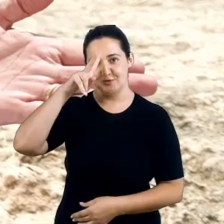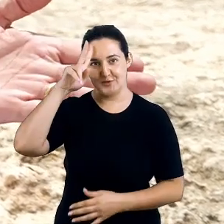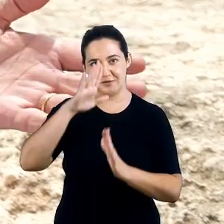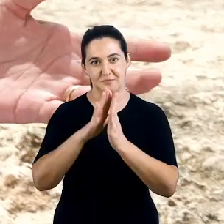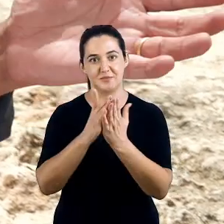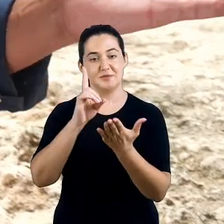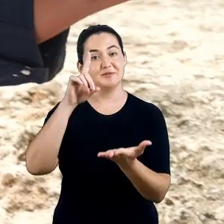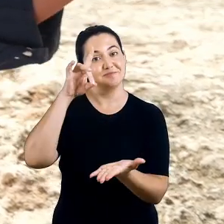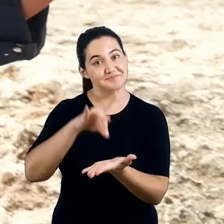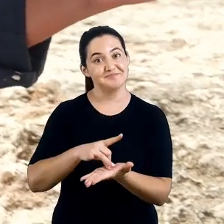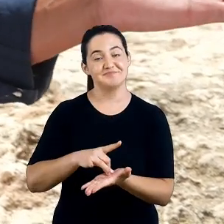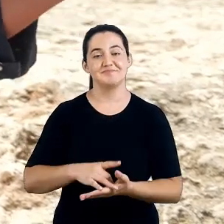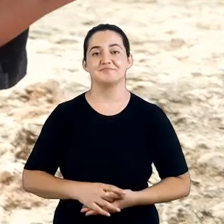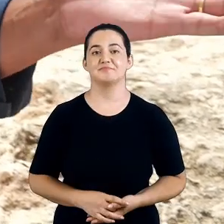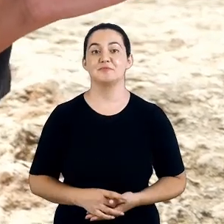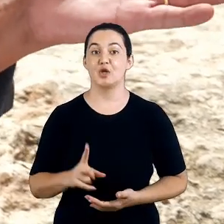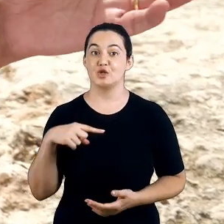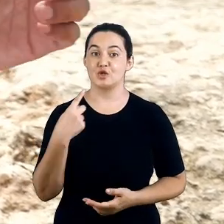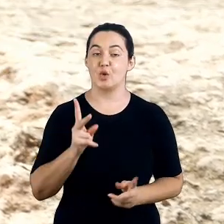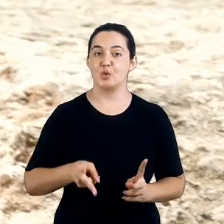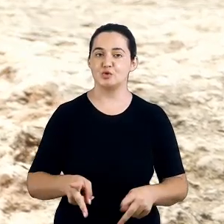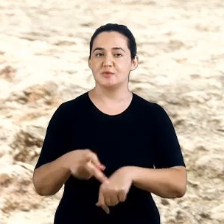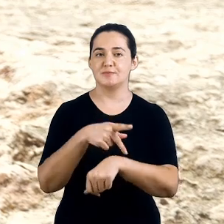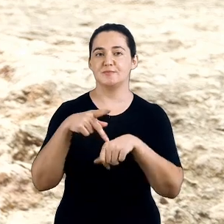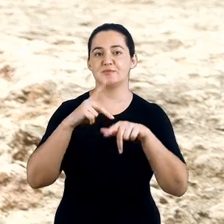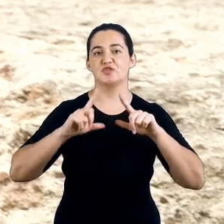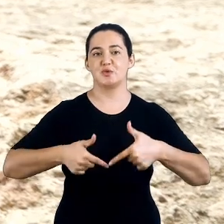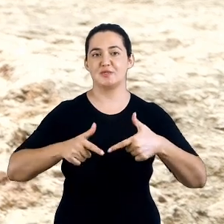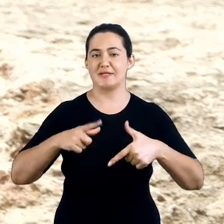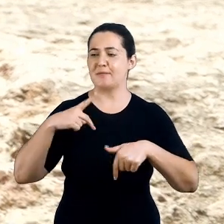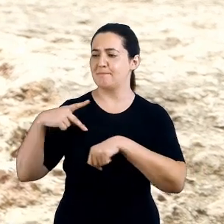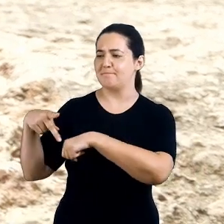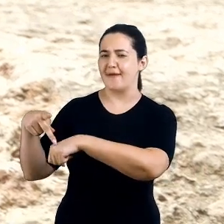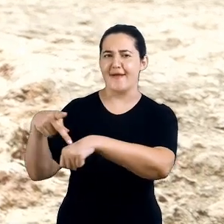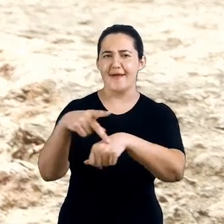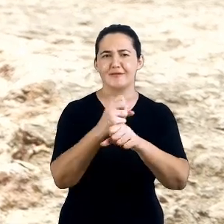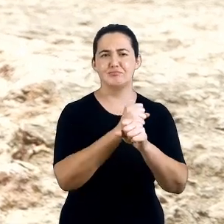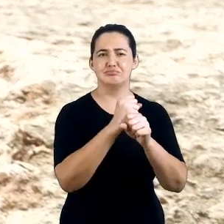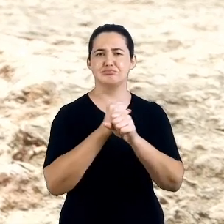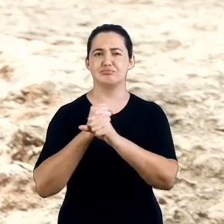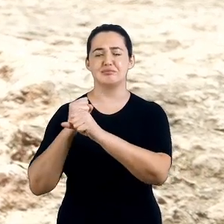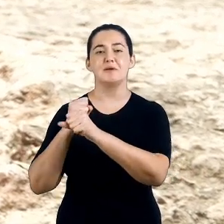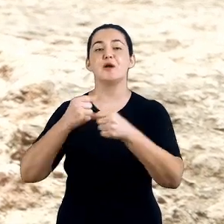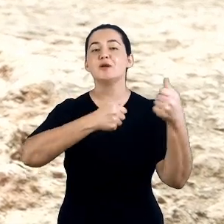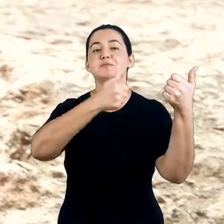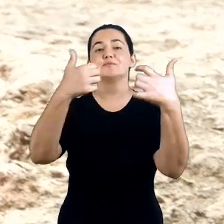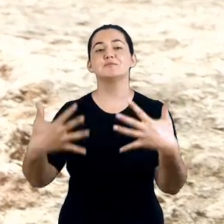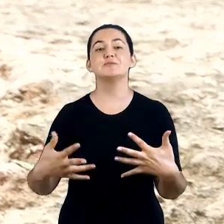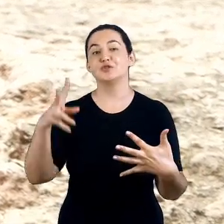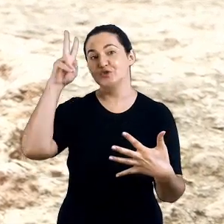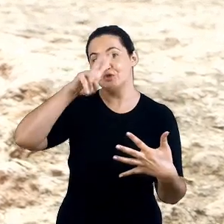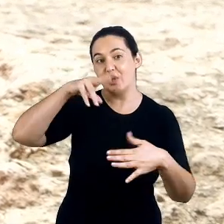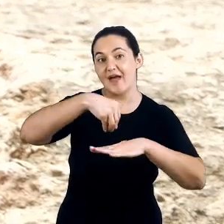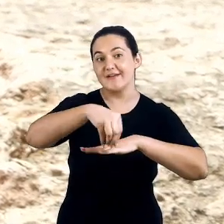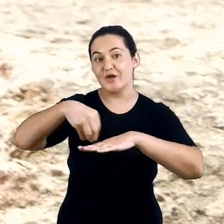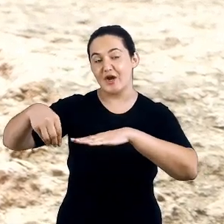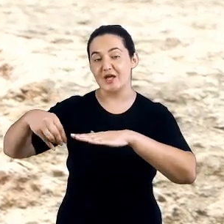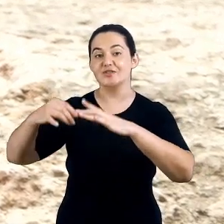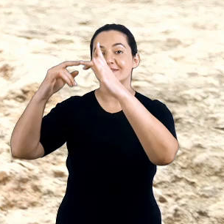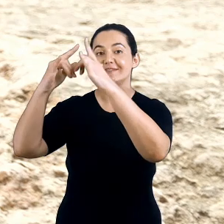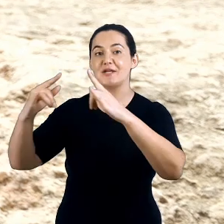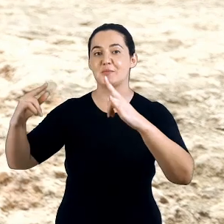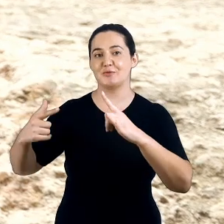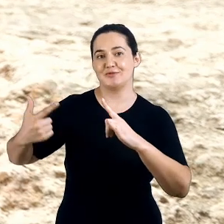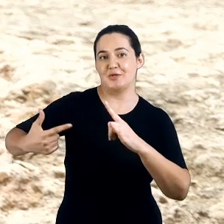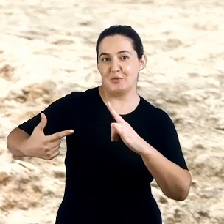aqui em Jerusalém, em meio a essas pedras milenares, para contar a história arqueológica do Segundo Templo, aquele ao qual Jesus